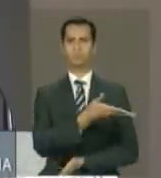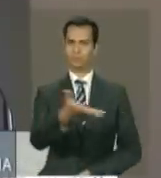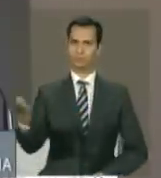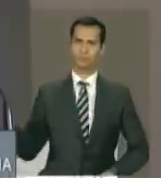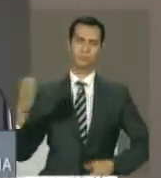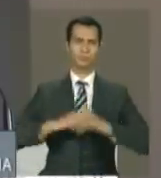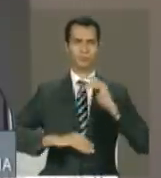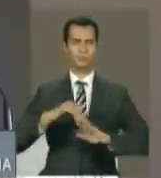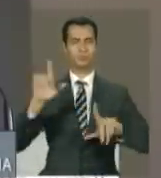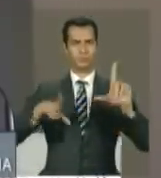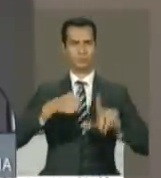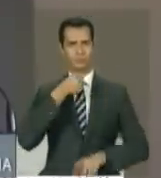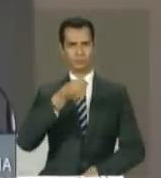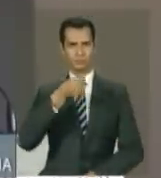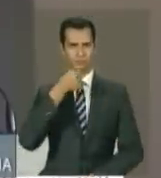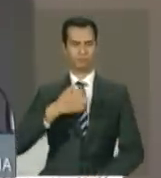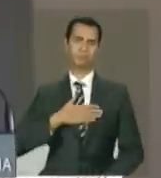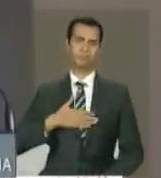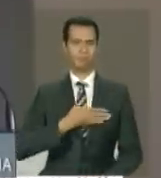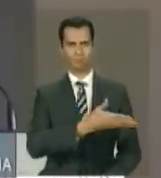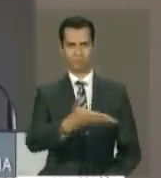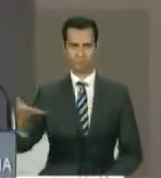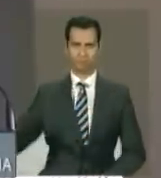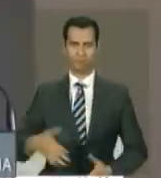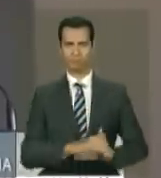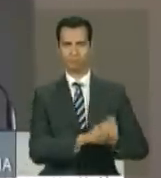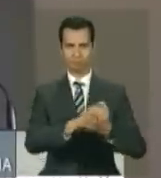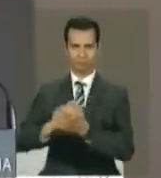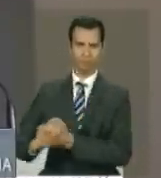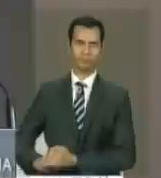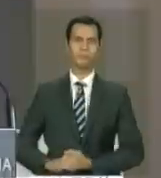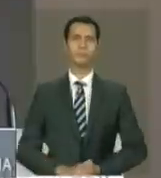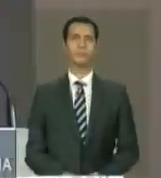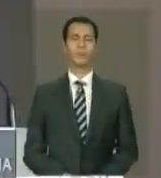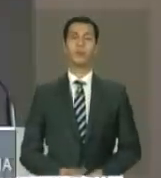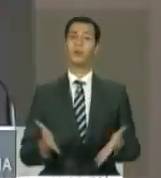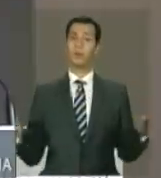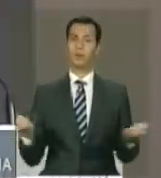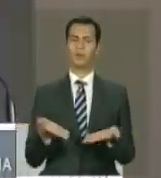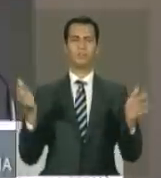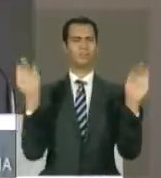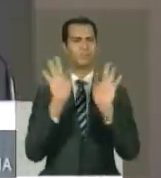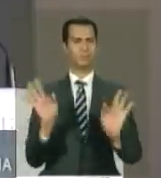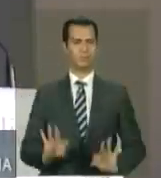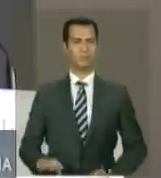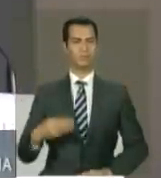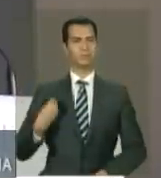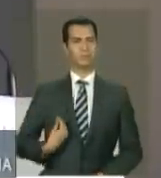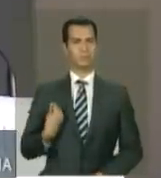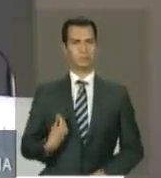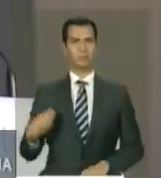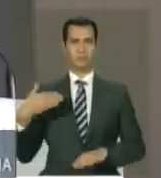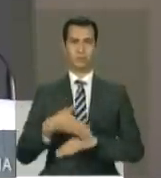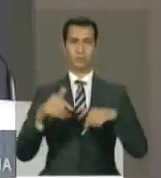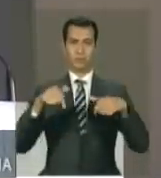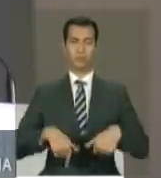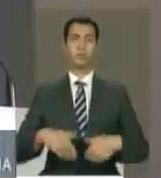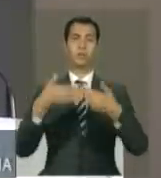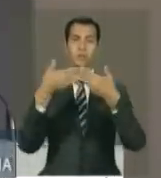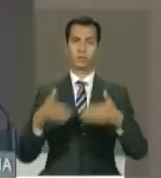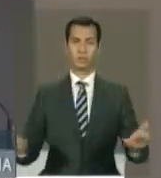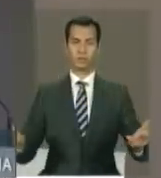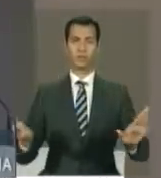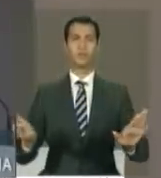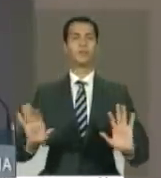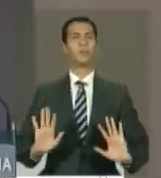da imprensa, senhoras e senhores, é uma alegria participar da inauguração do